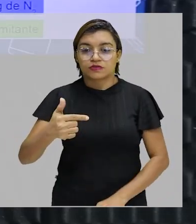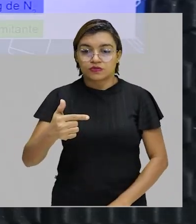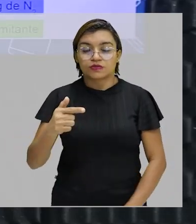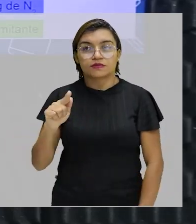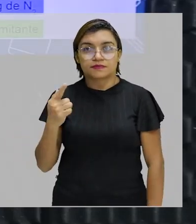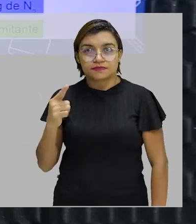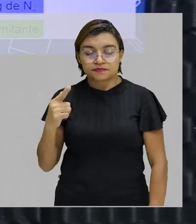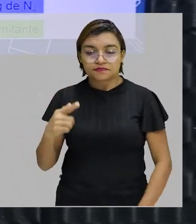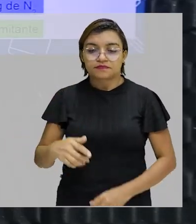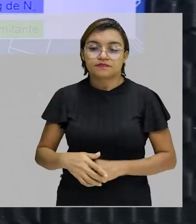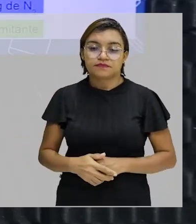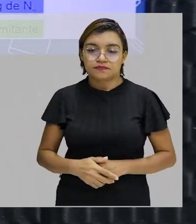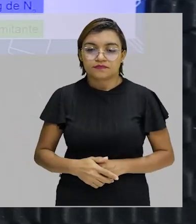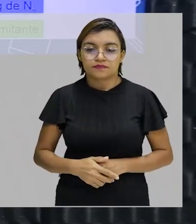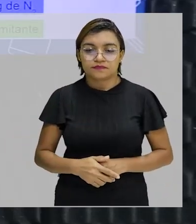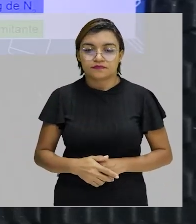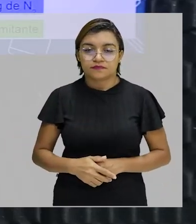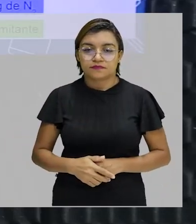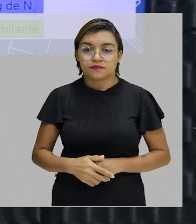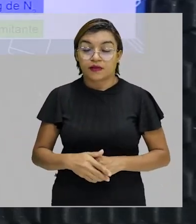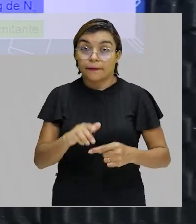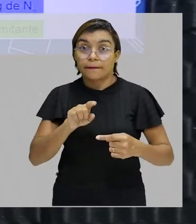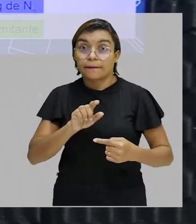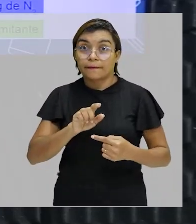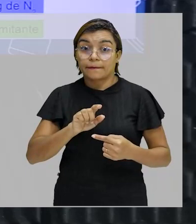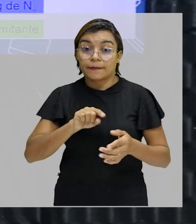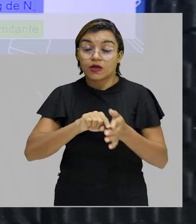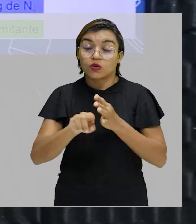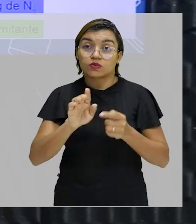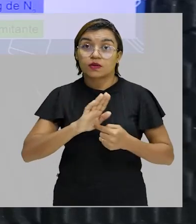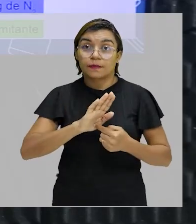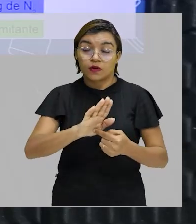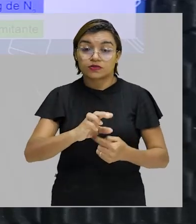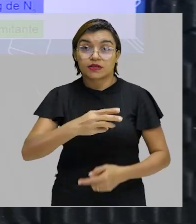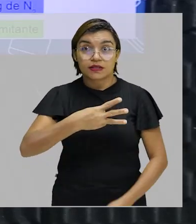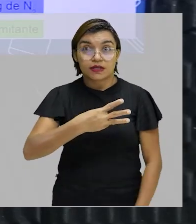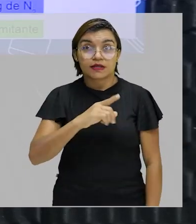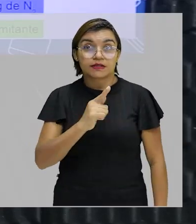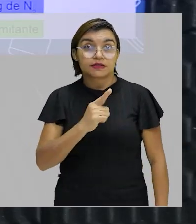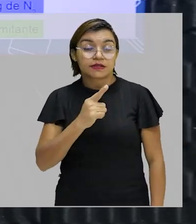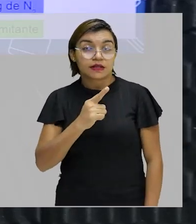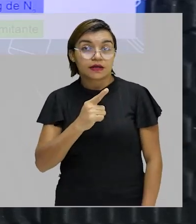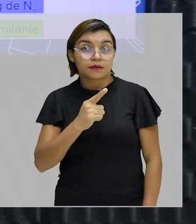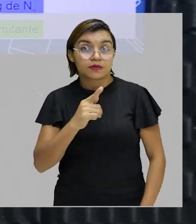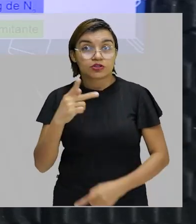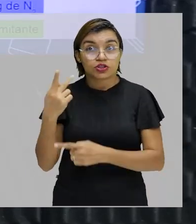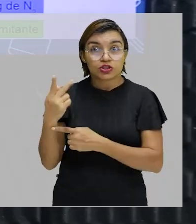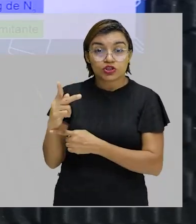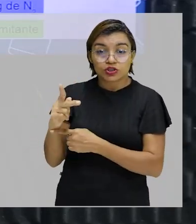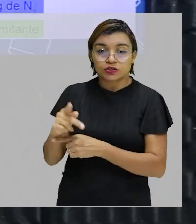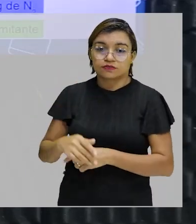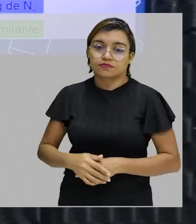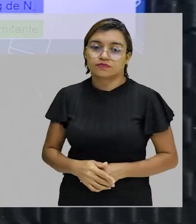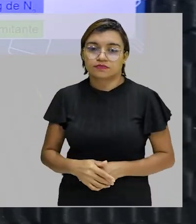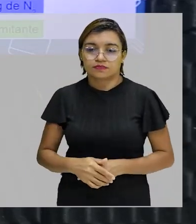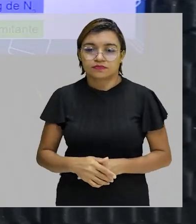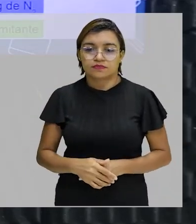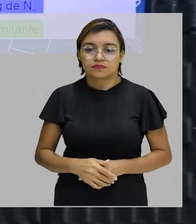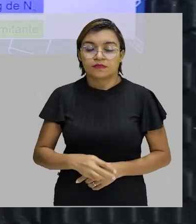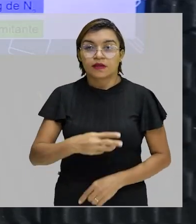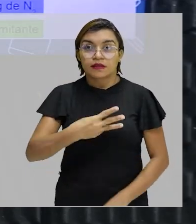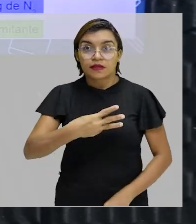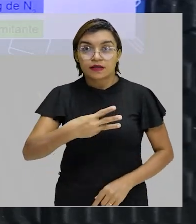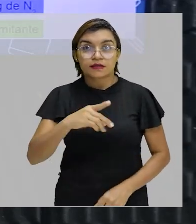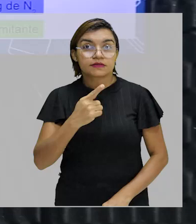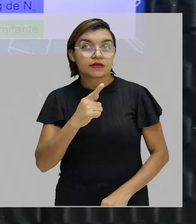hidrogênio. A questão nos fala que nós temos 3 gramas de hidrogênio. Então, com 3 gramas vai